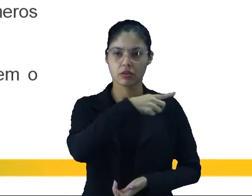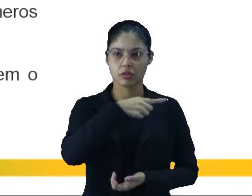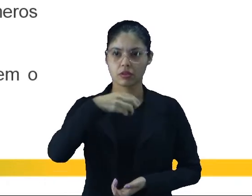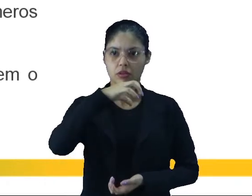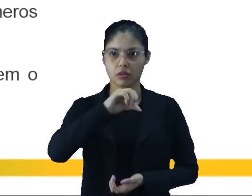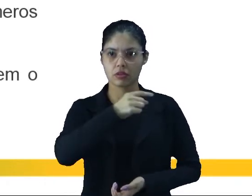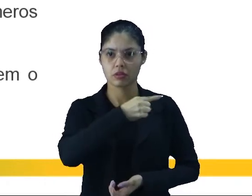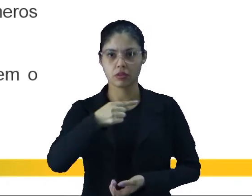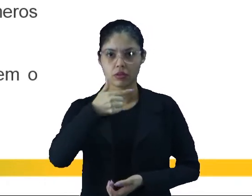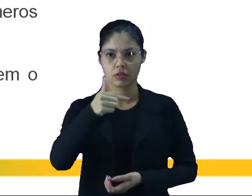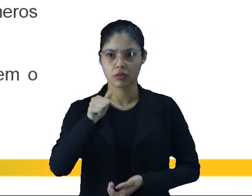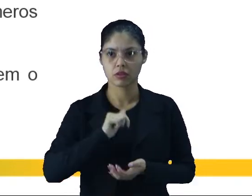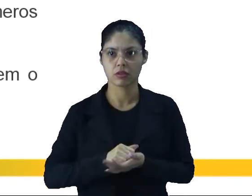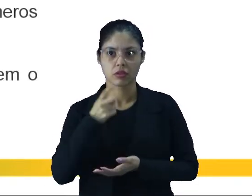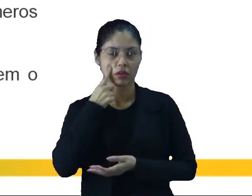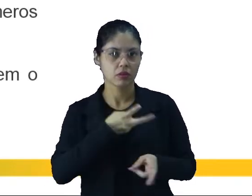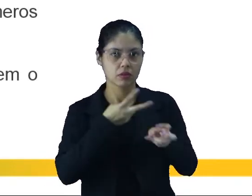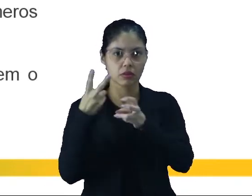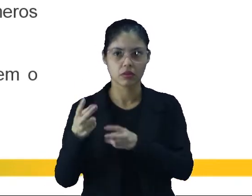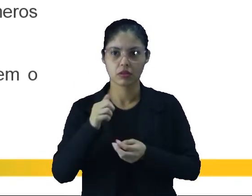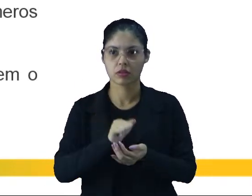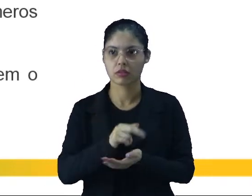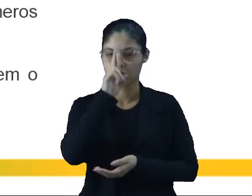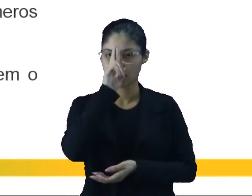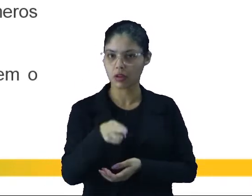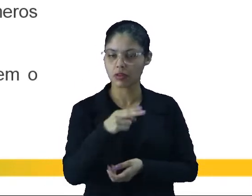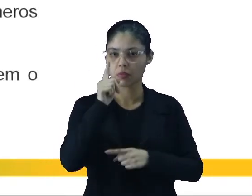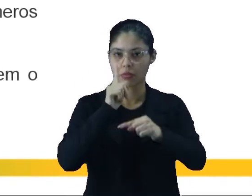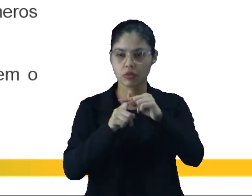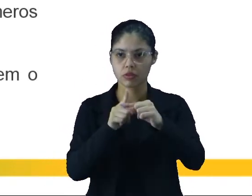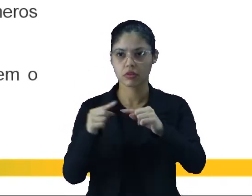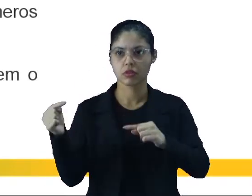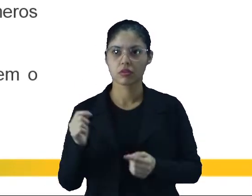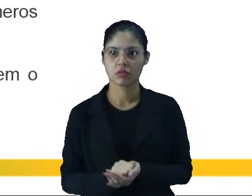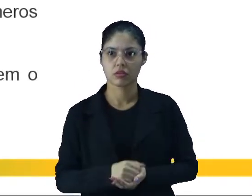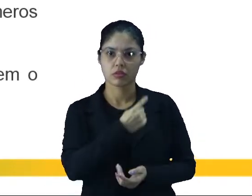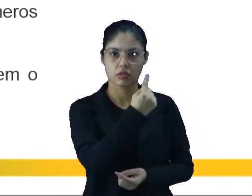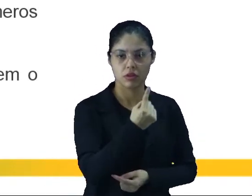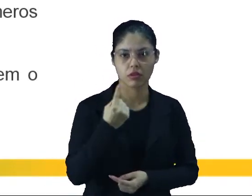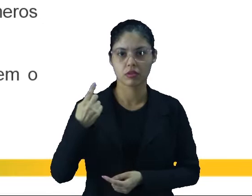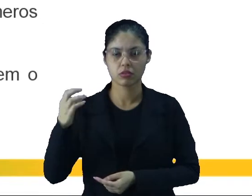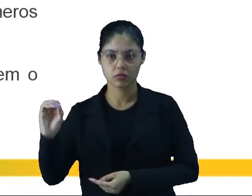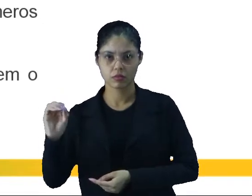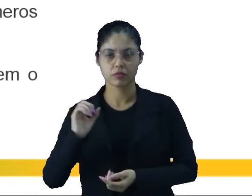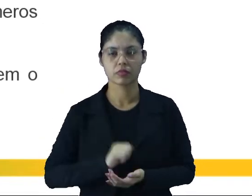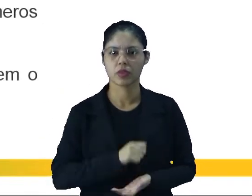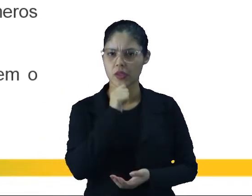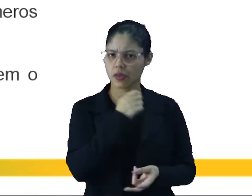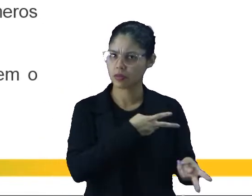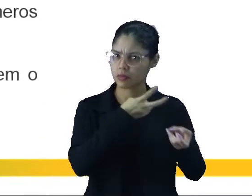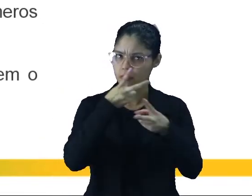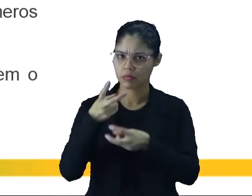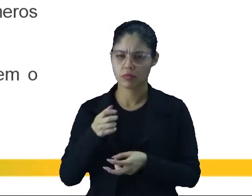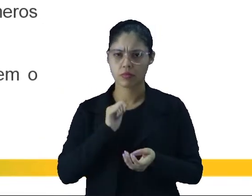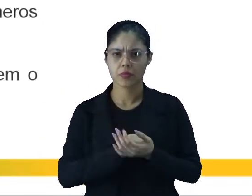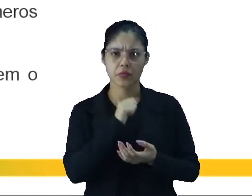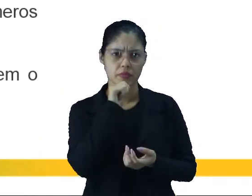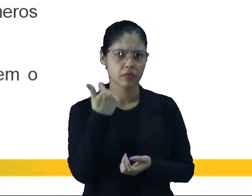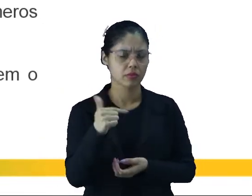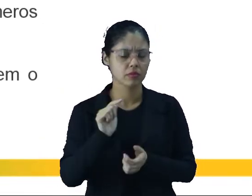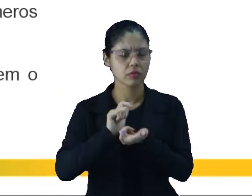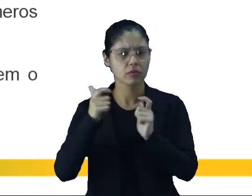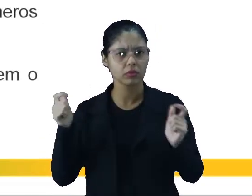9, menos 27. Observa bem aqui, eu tenho razão positiva e razão entre 0 e 1. Mas você percebeu que ela não